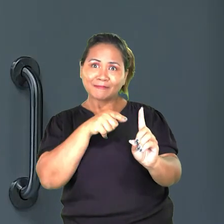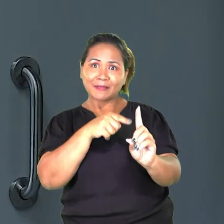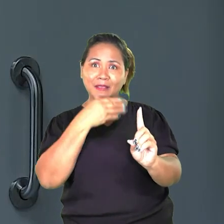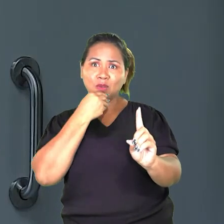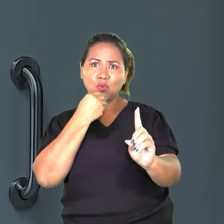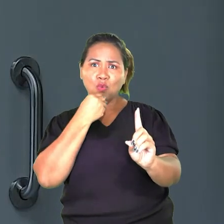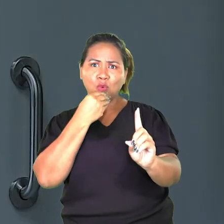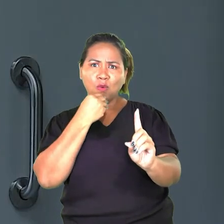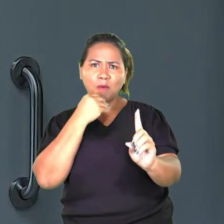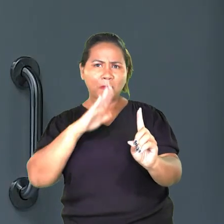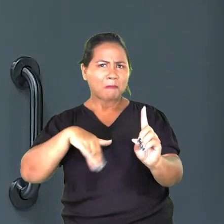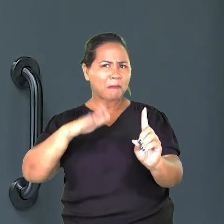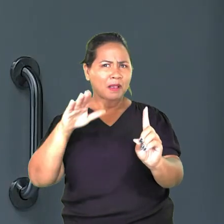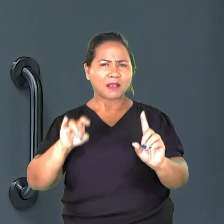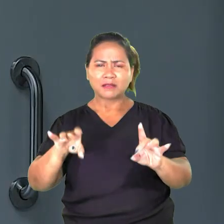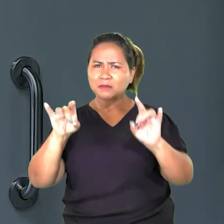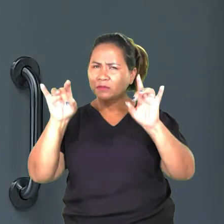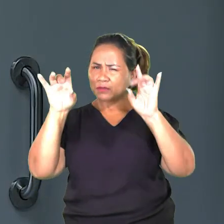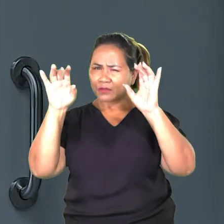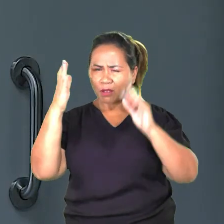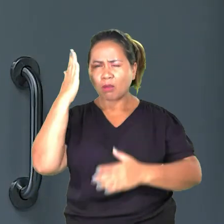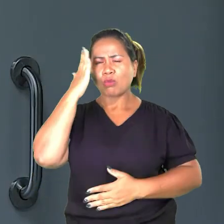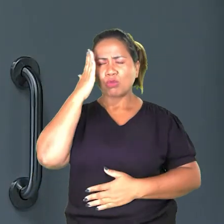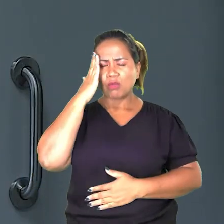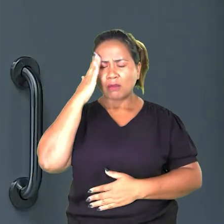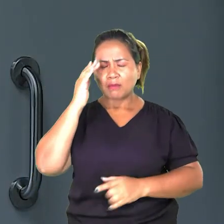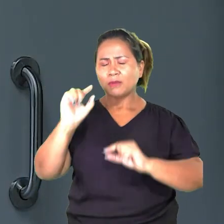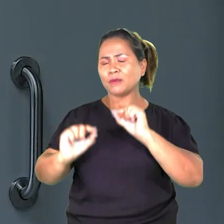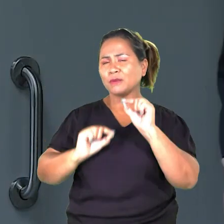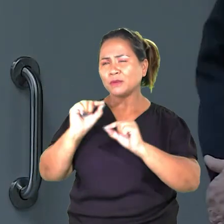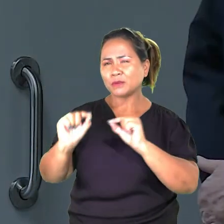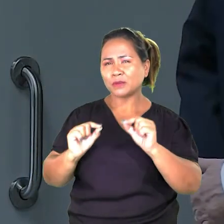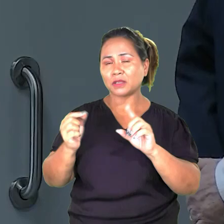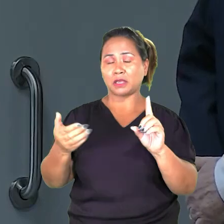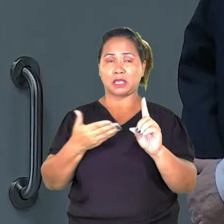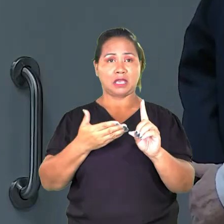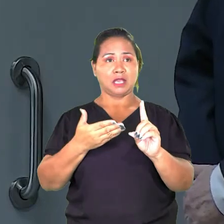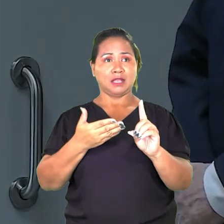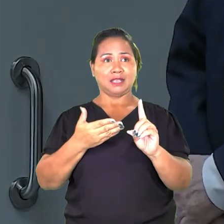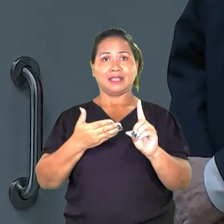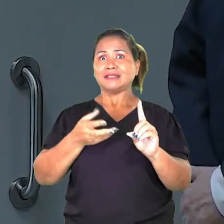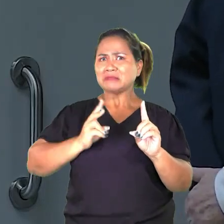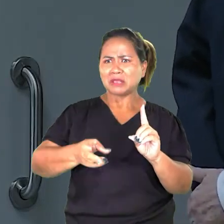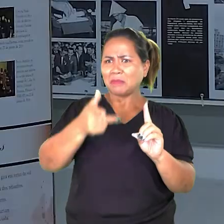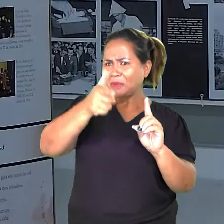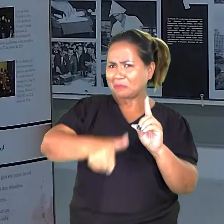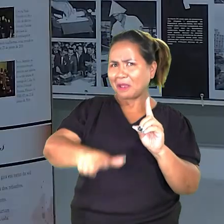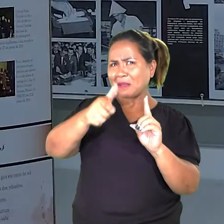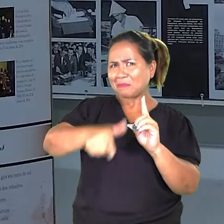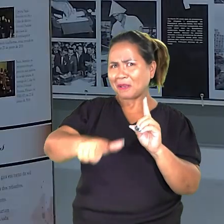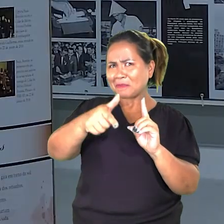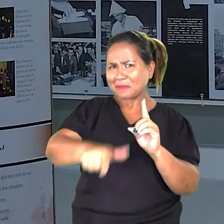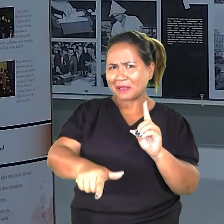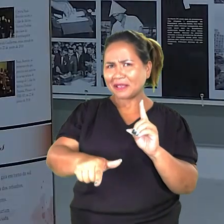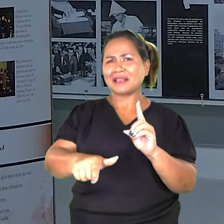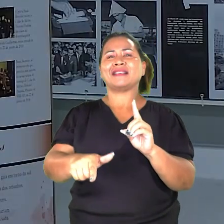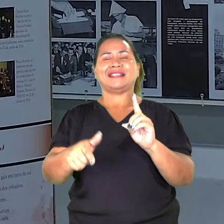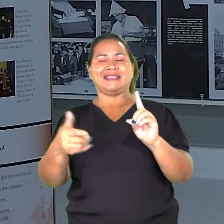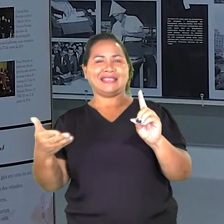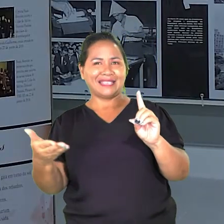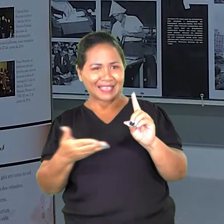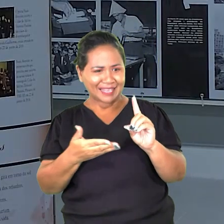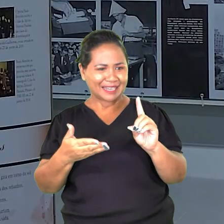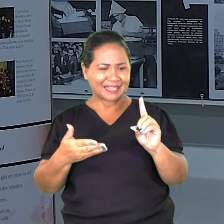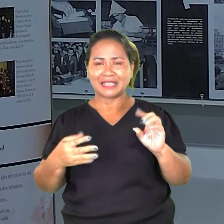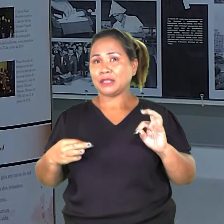homem íntegro que ouvi algumas vezes repetir que nunca fez grandes concessões. Pequenas